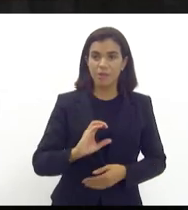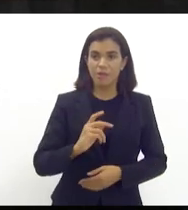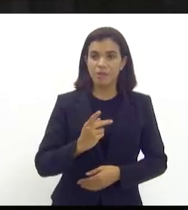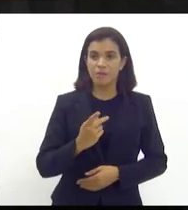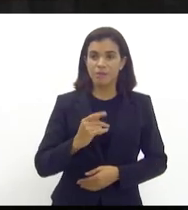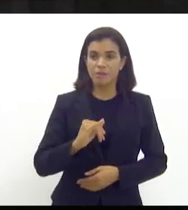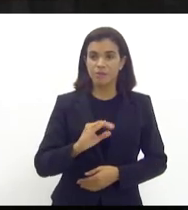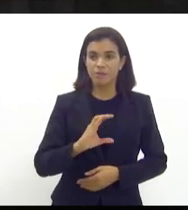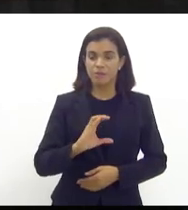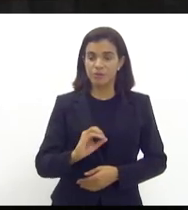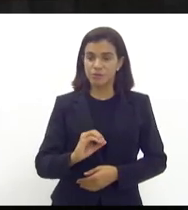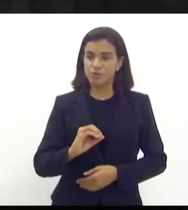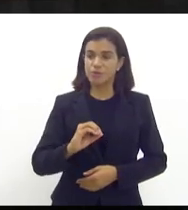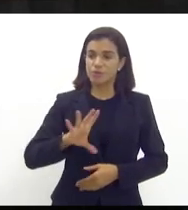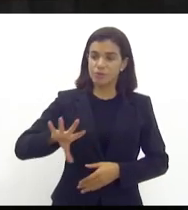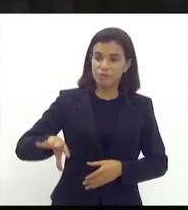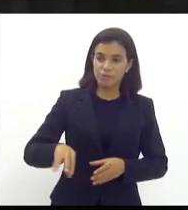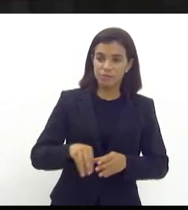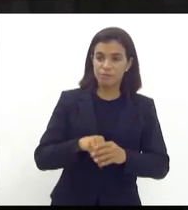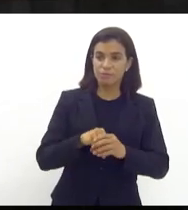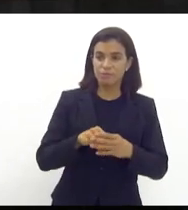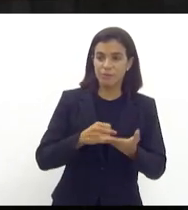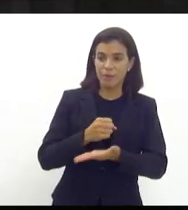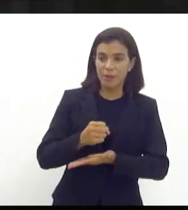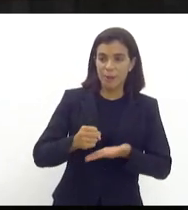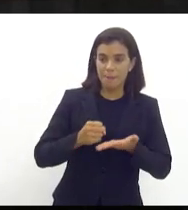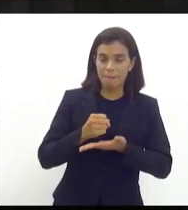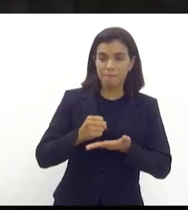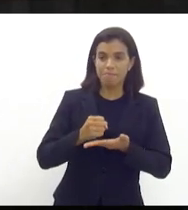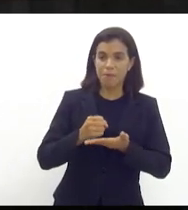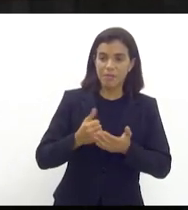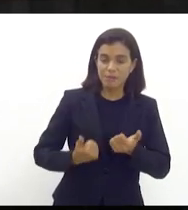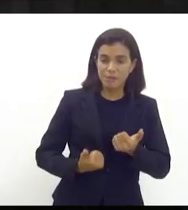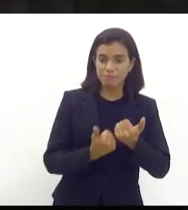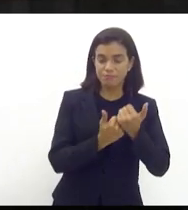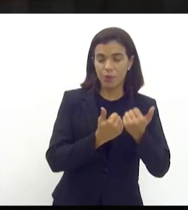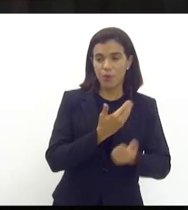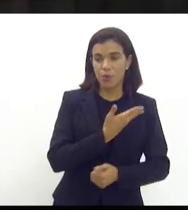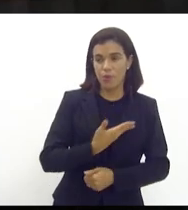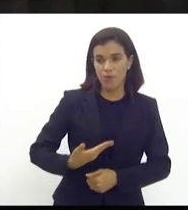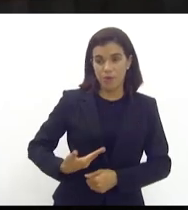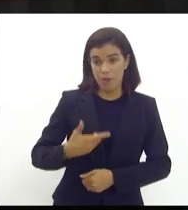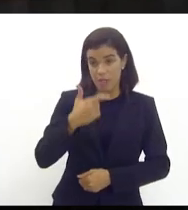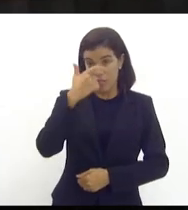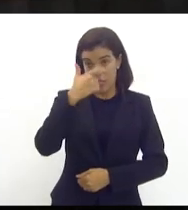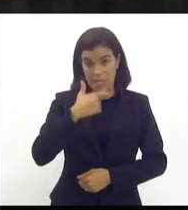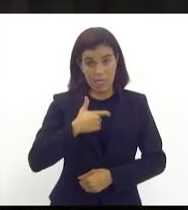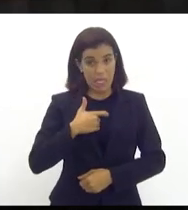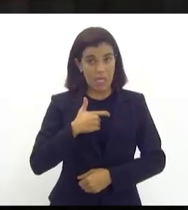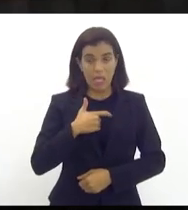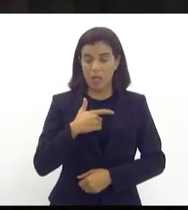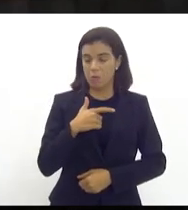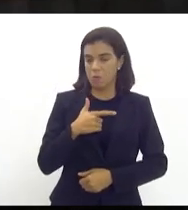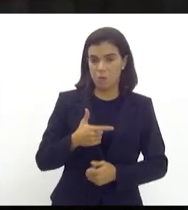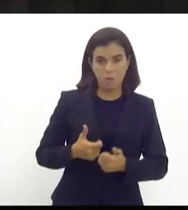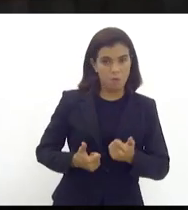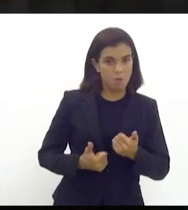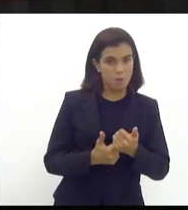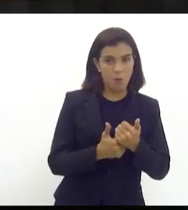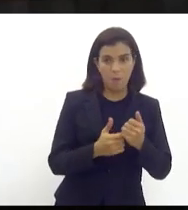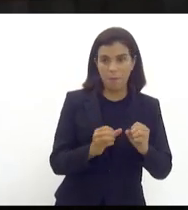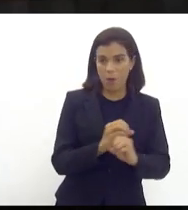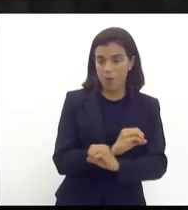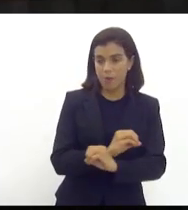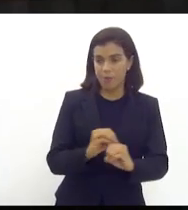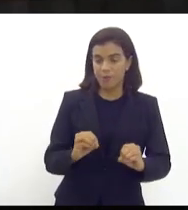pertence à base do governo. Base que eu não pertenço. Deputado